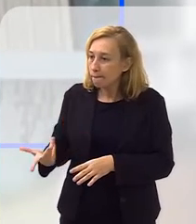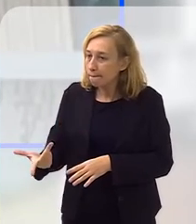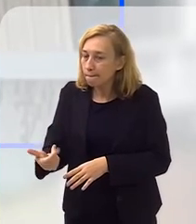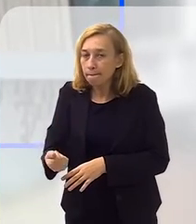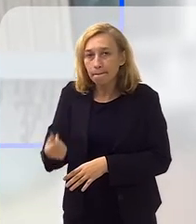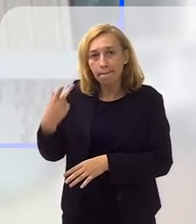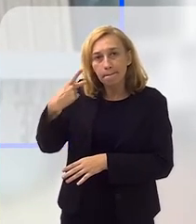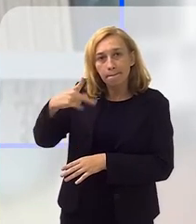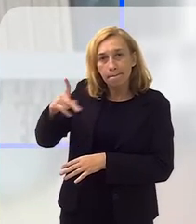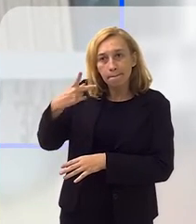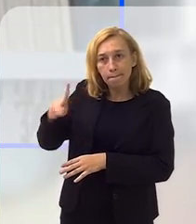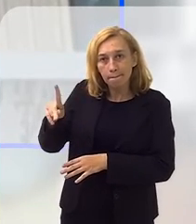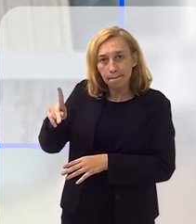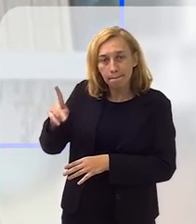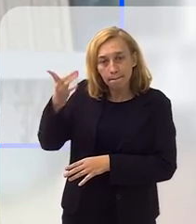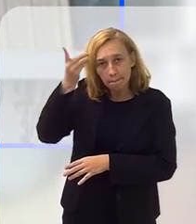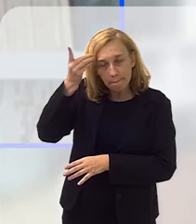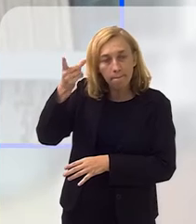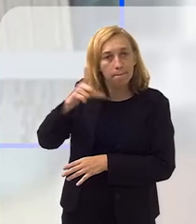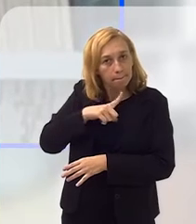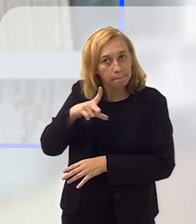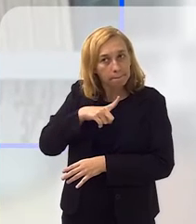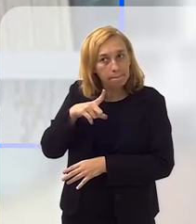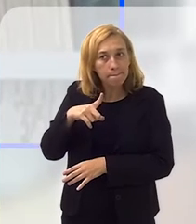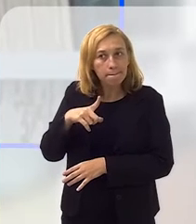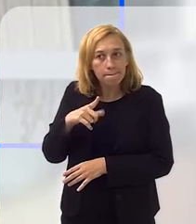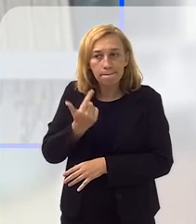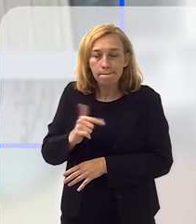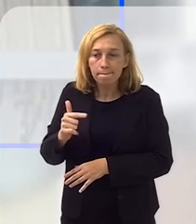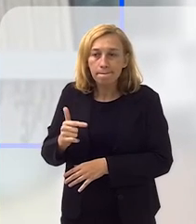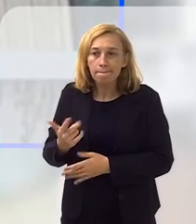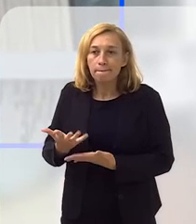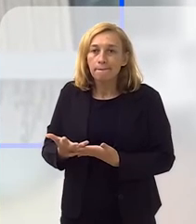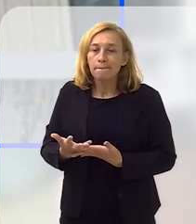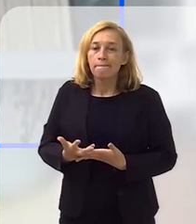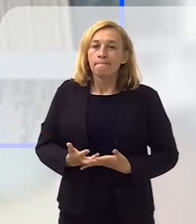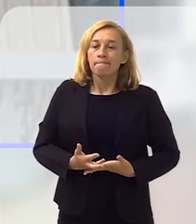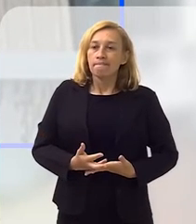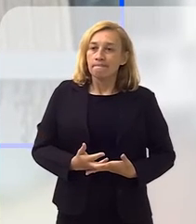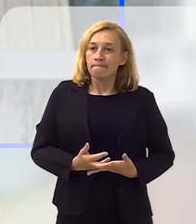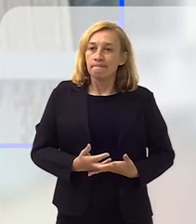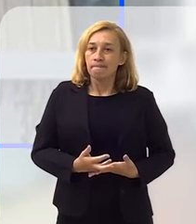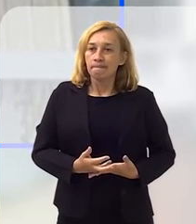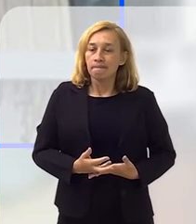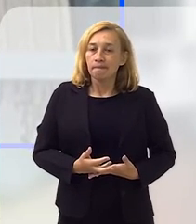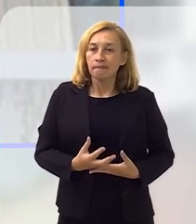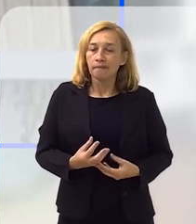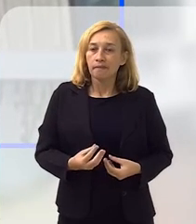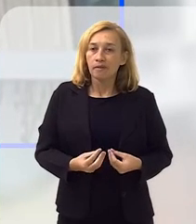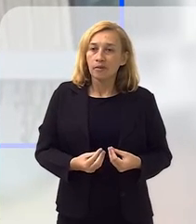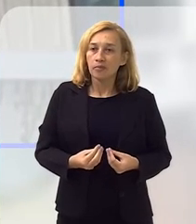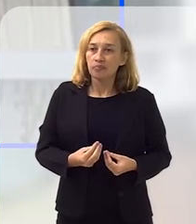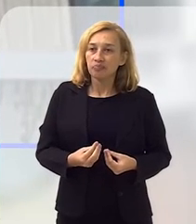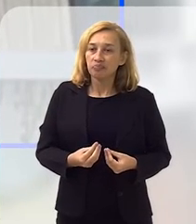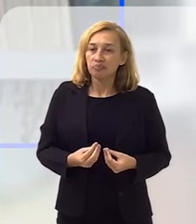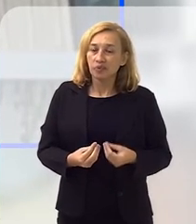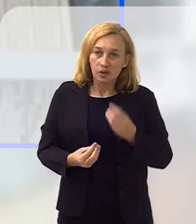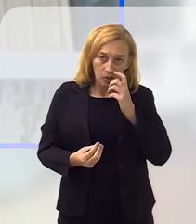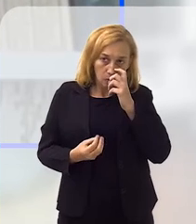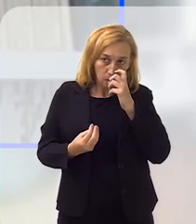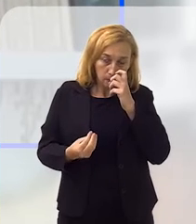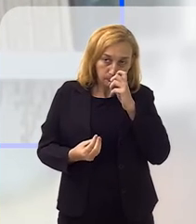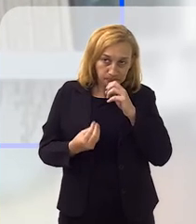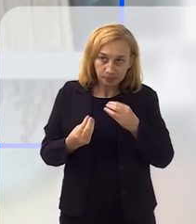pelas melodias sobrenaturais que ela fazia, né? Então, não à toa, ela acabou,